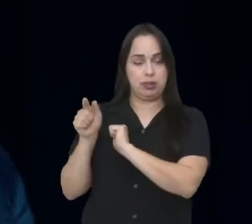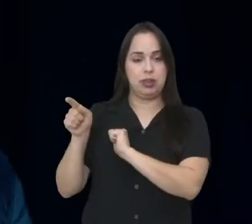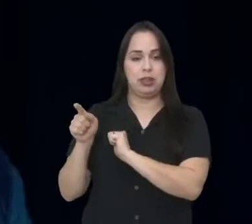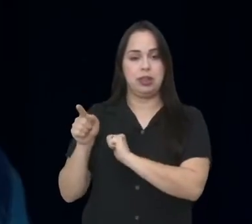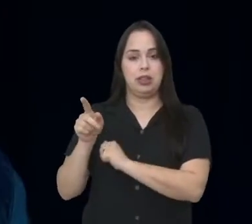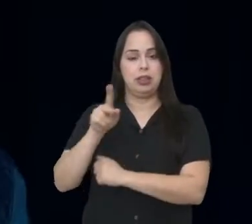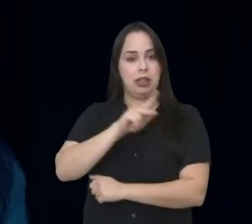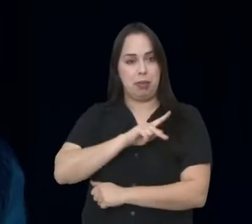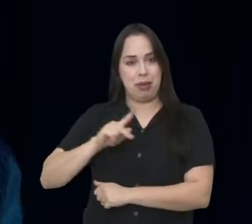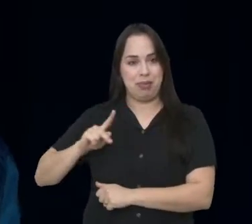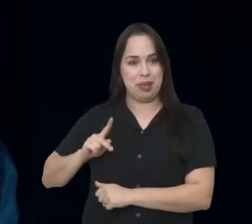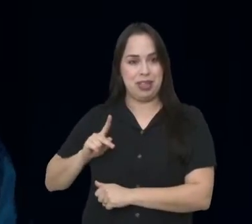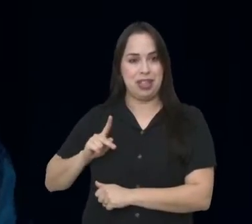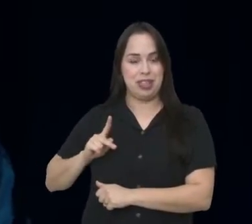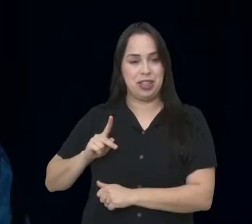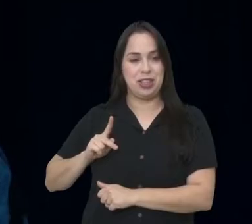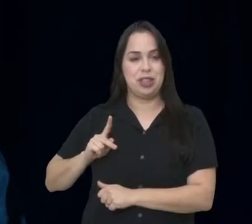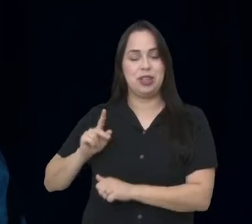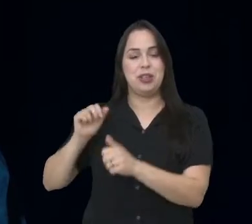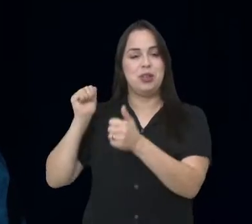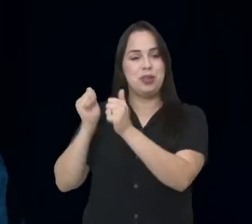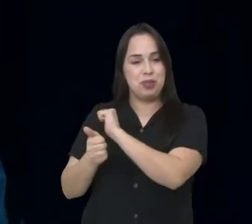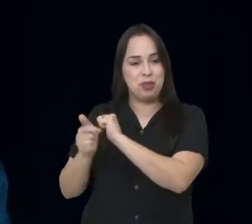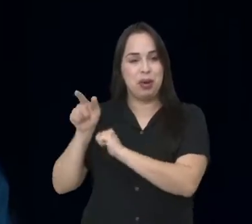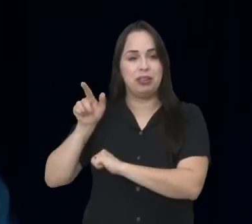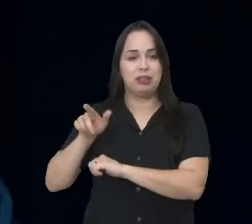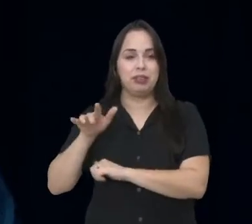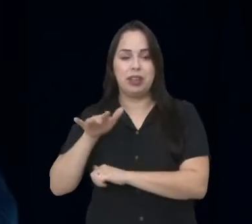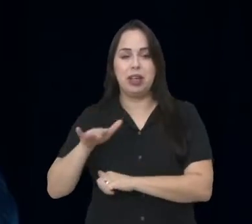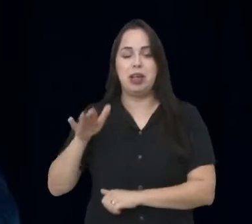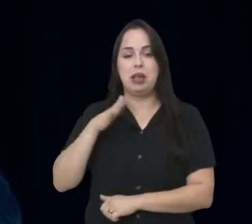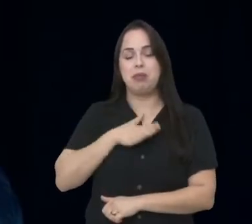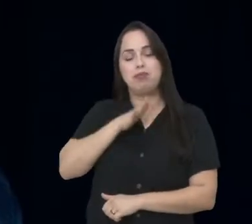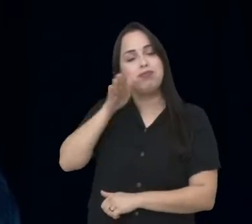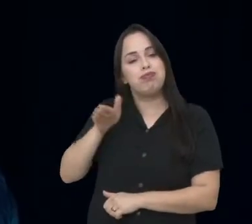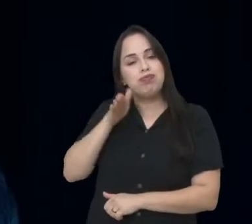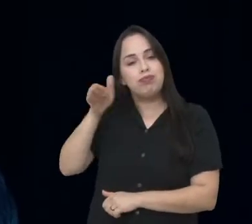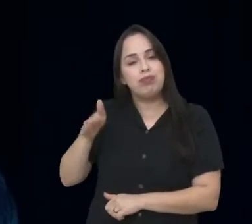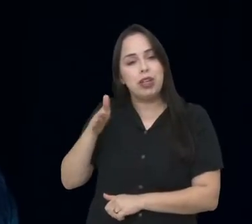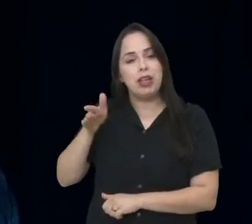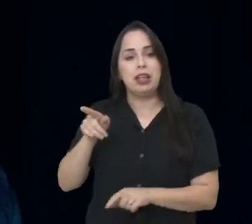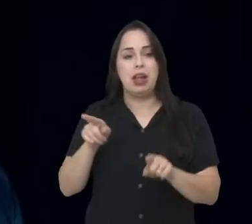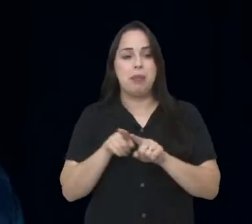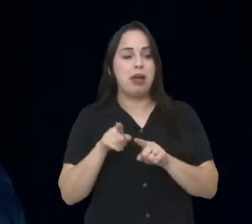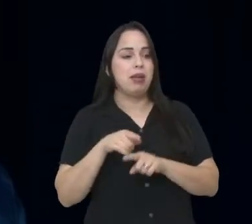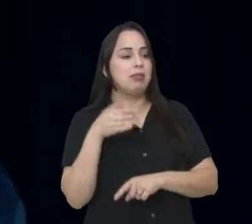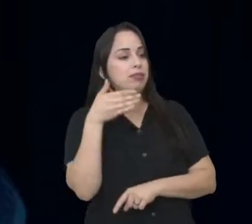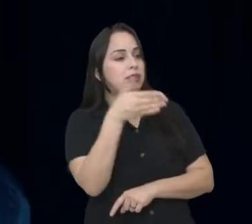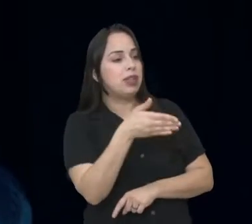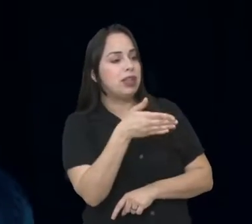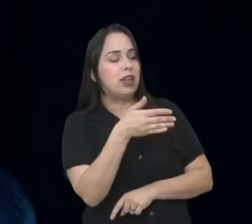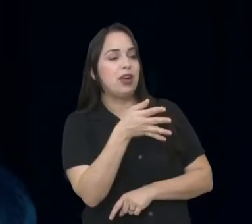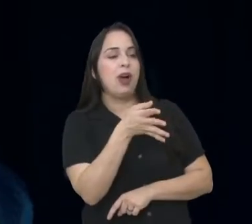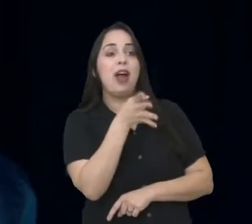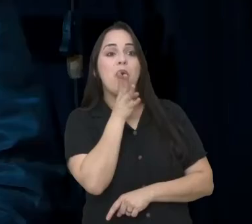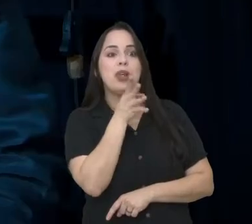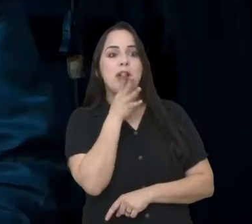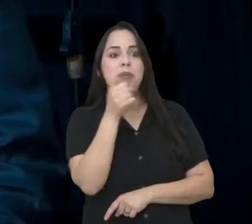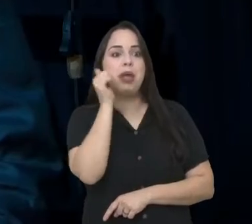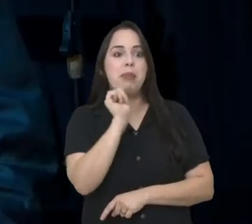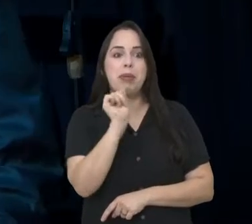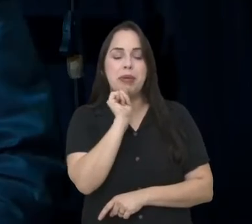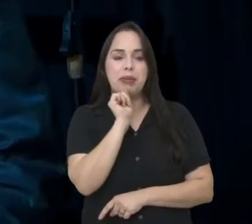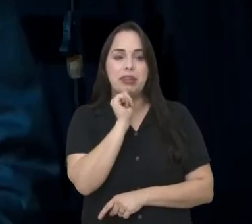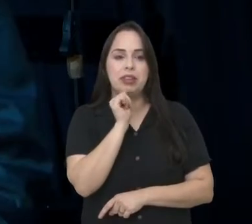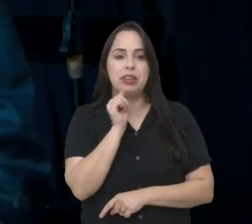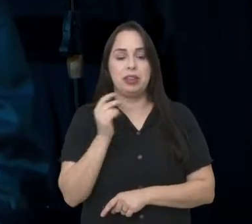dono, presidente de um time de futebol de várzea. E ele frequentava esse armazém e aí acabou conhecendo a minha mãe. Eles